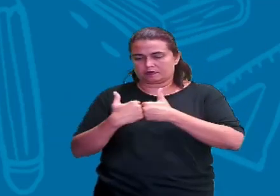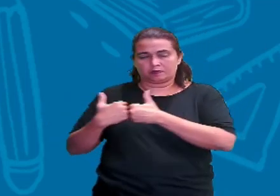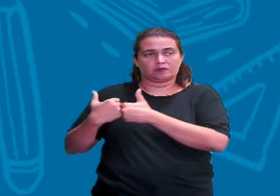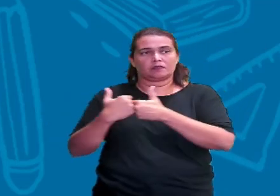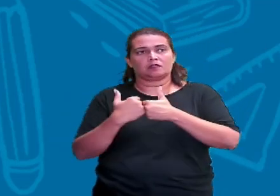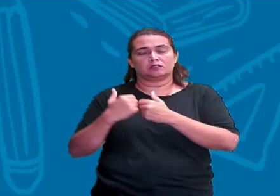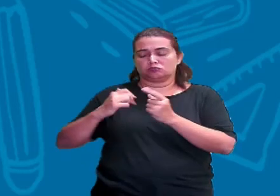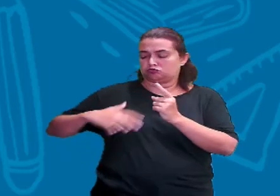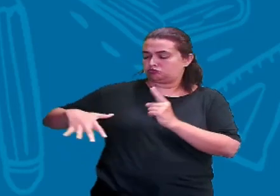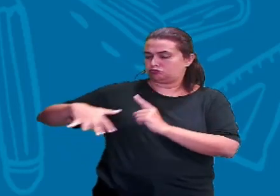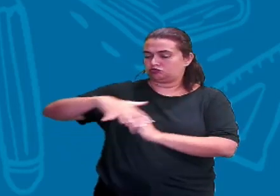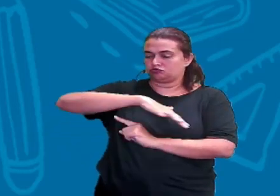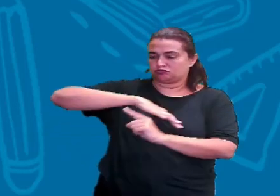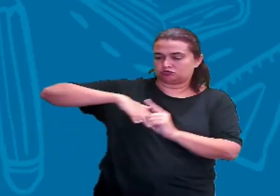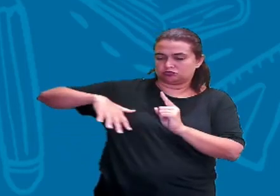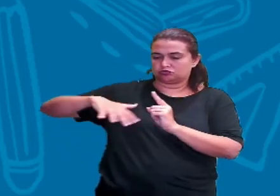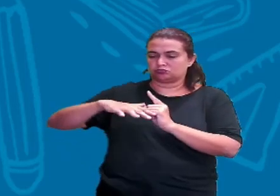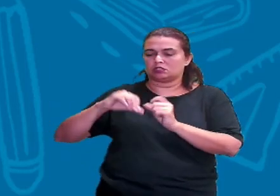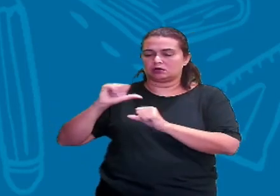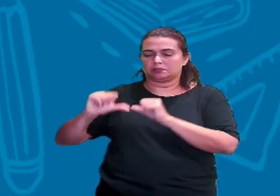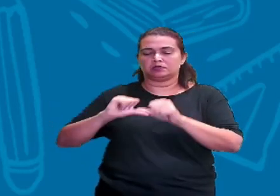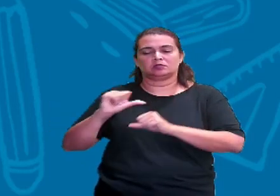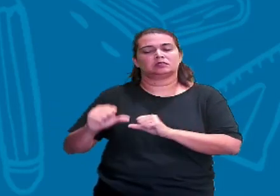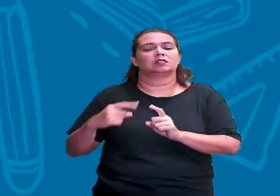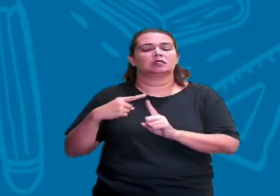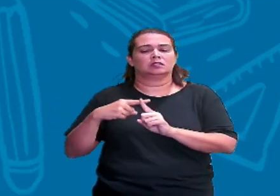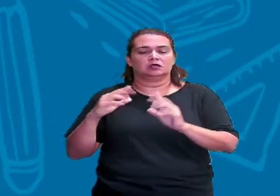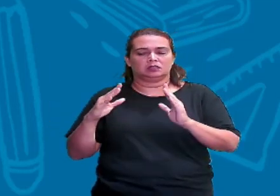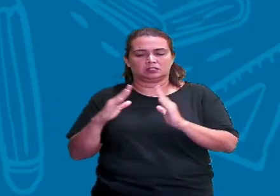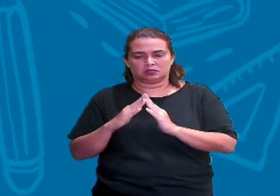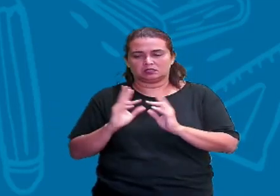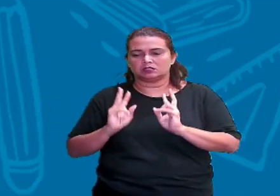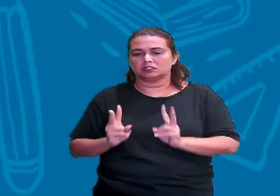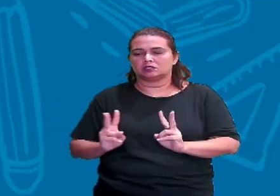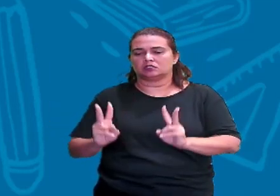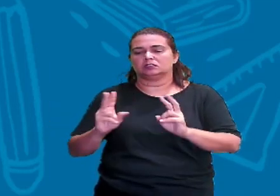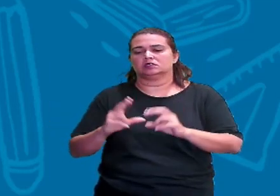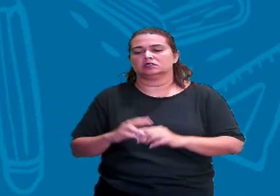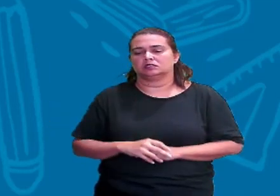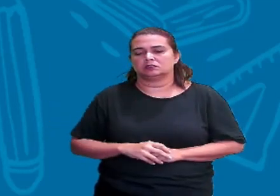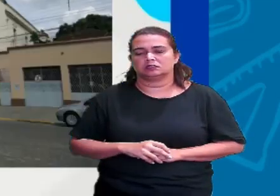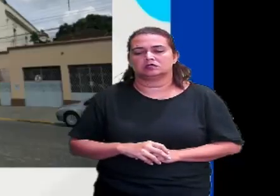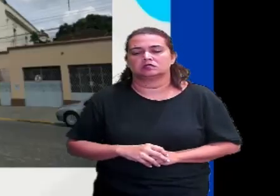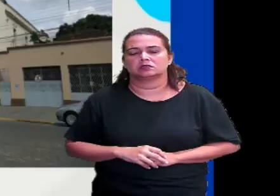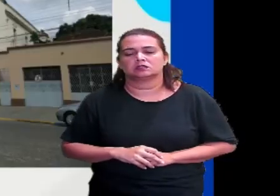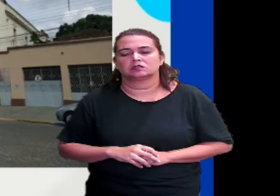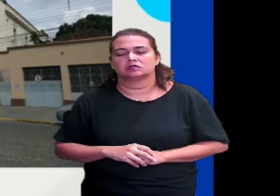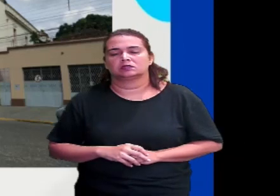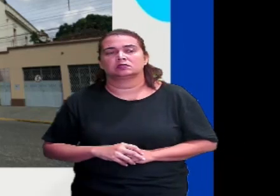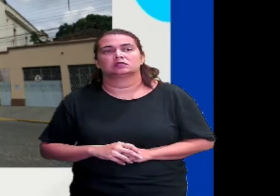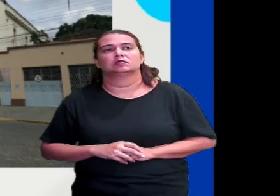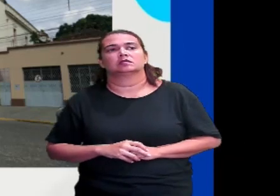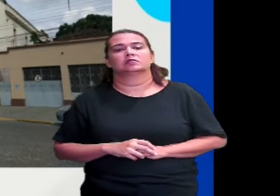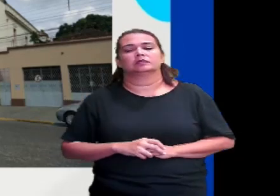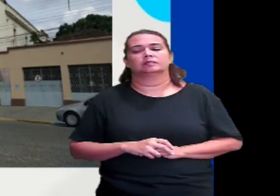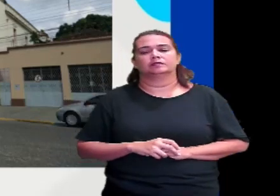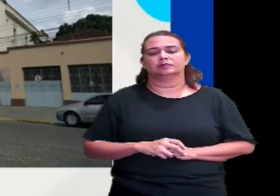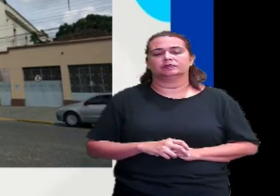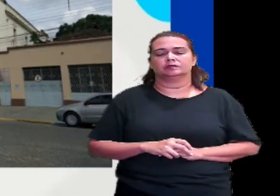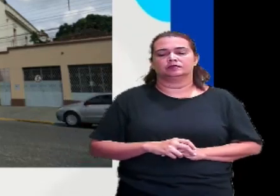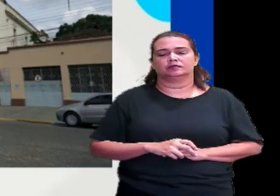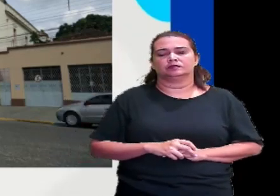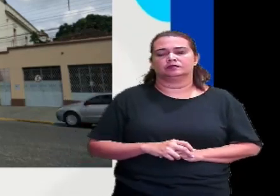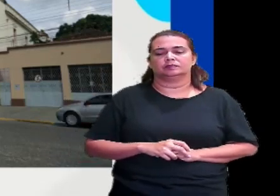está localizada, mas vai ser a mesma igreja, ainda com as mesmas coisinhas, os mesmos elementos,